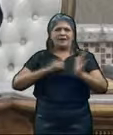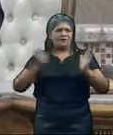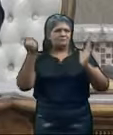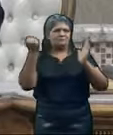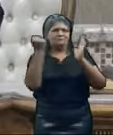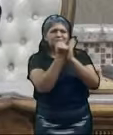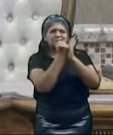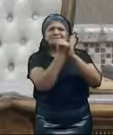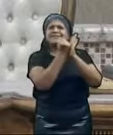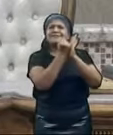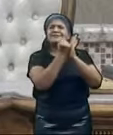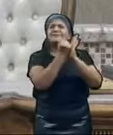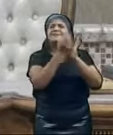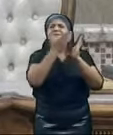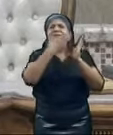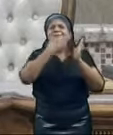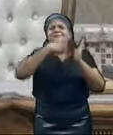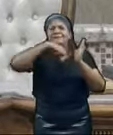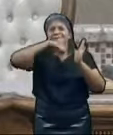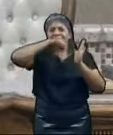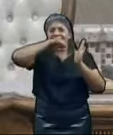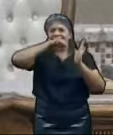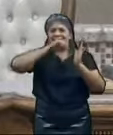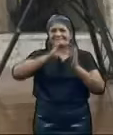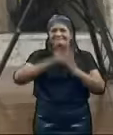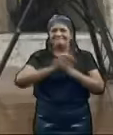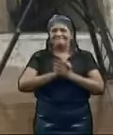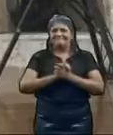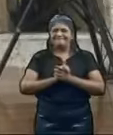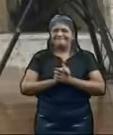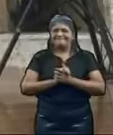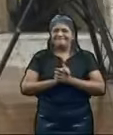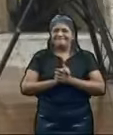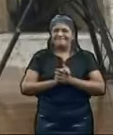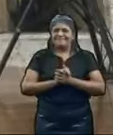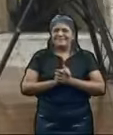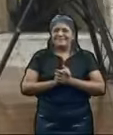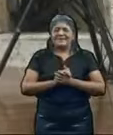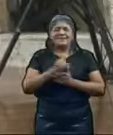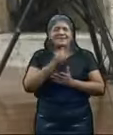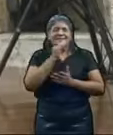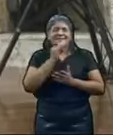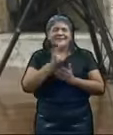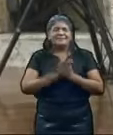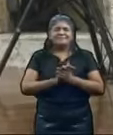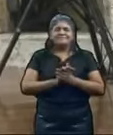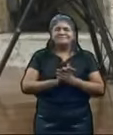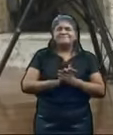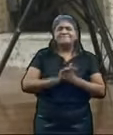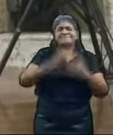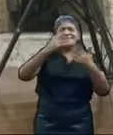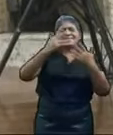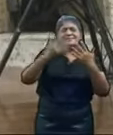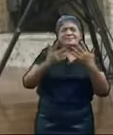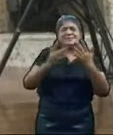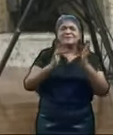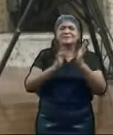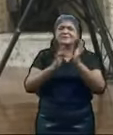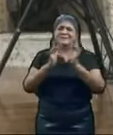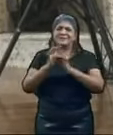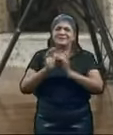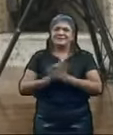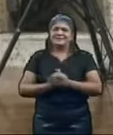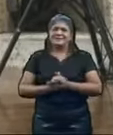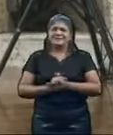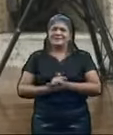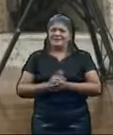veja os irmãos que Jesus vezes falou que no Evangelho de João uma comida tem um para comer o que vós